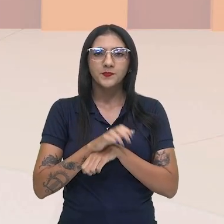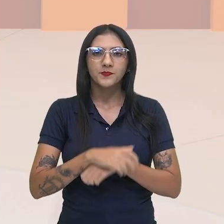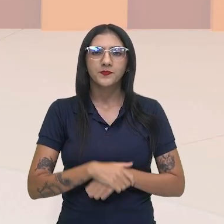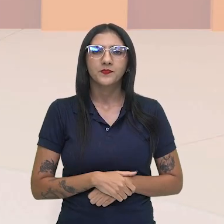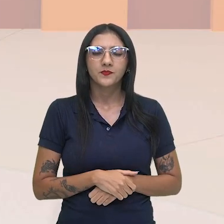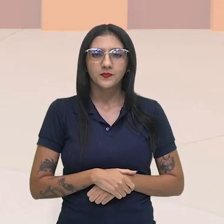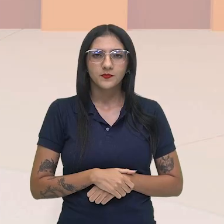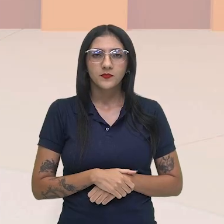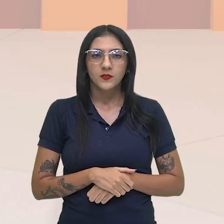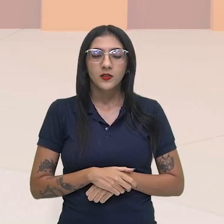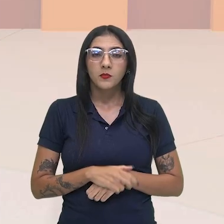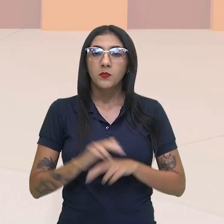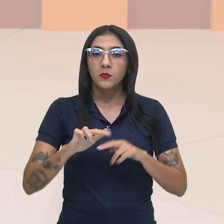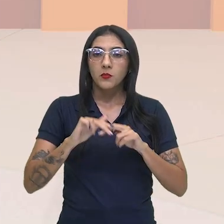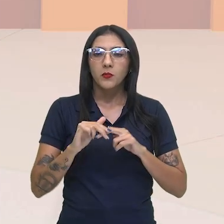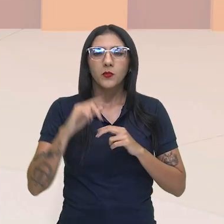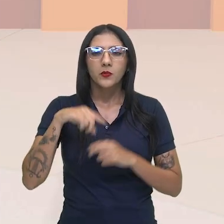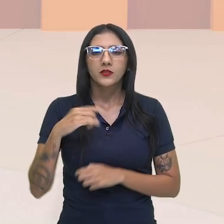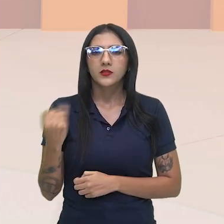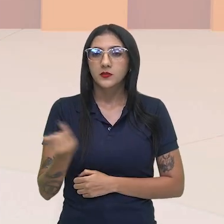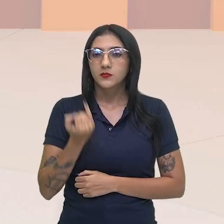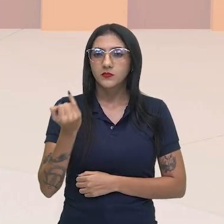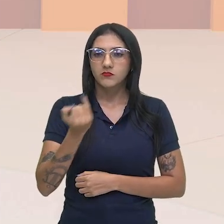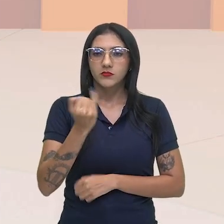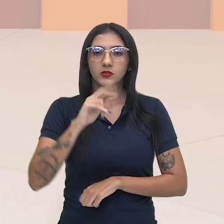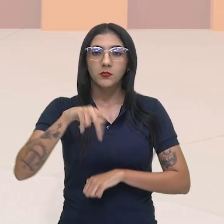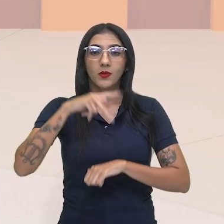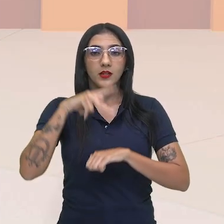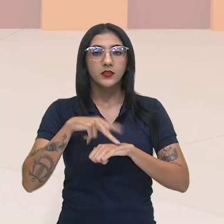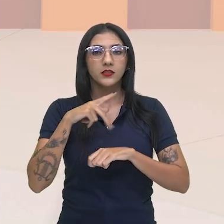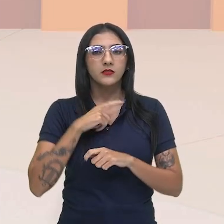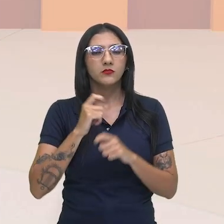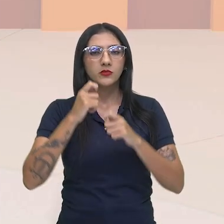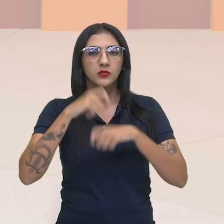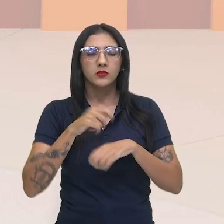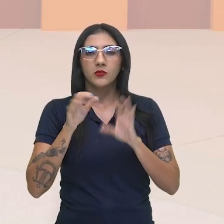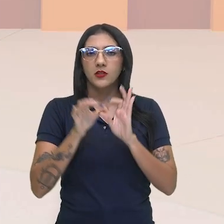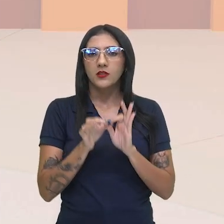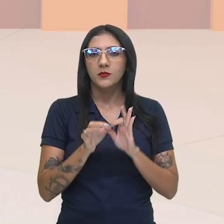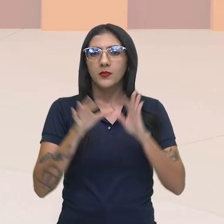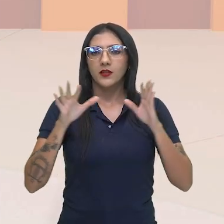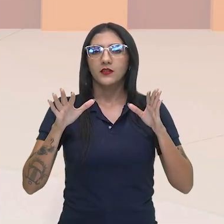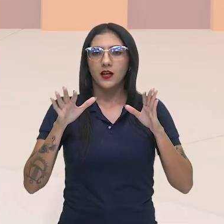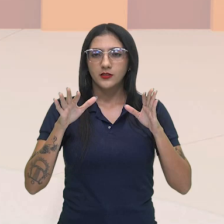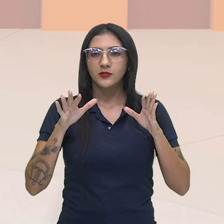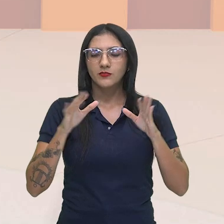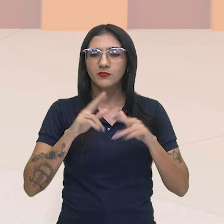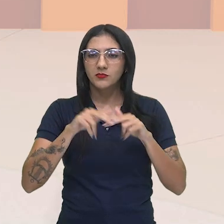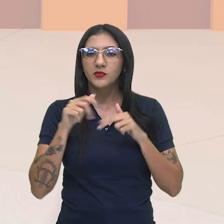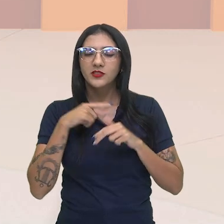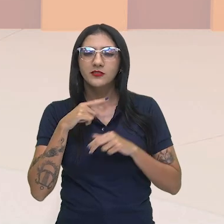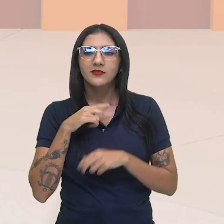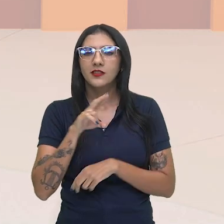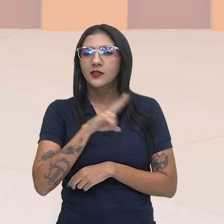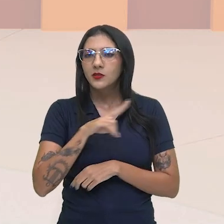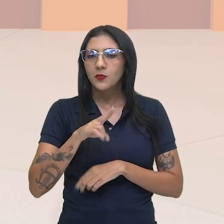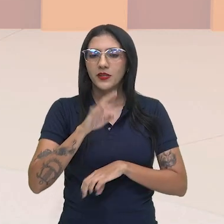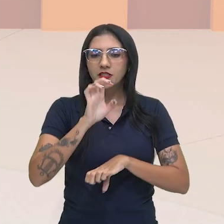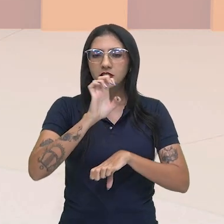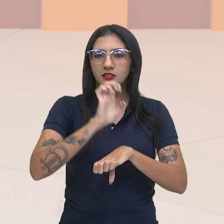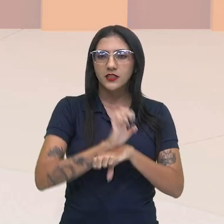que um país tenha essa liberdade, por isso que é chamado de Estado democrático.